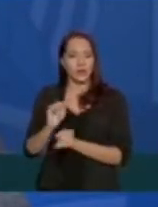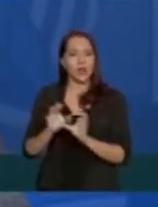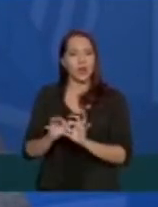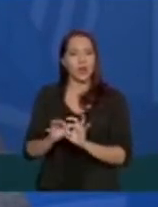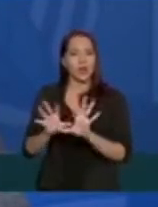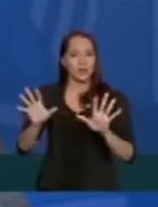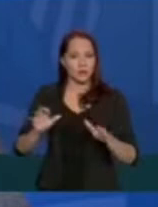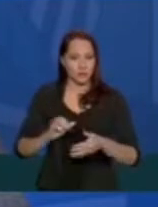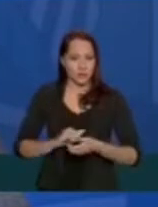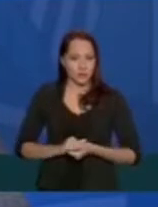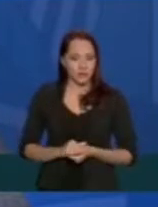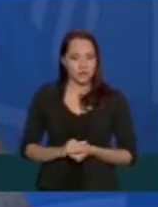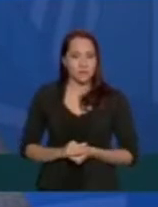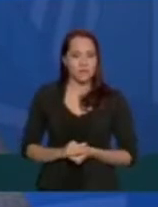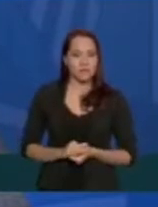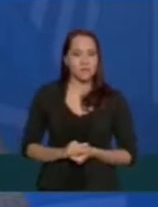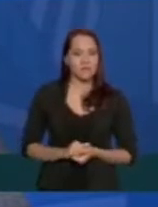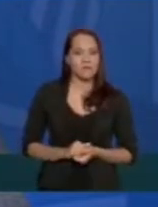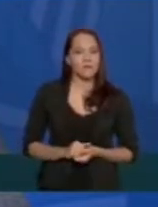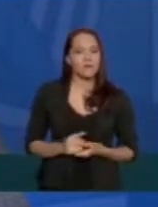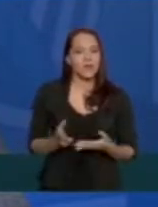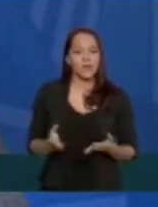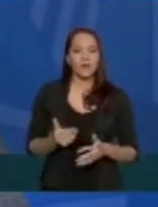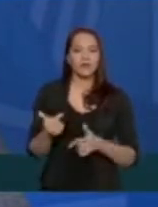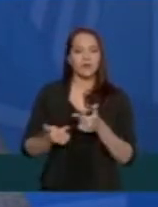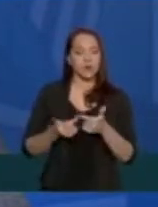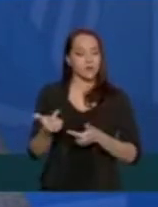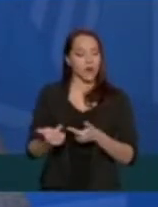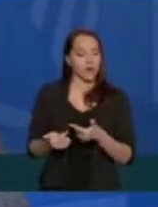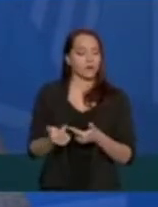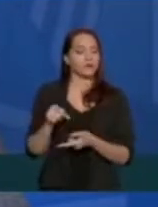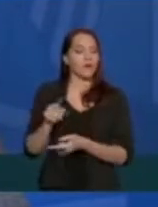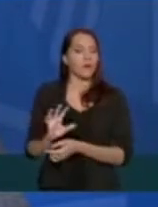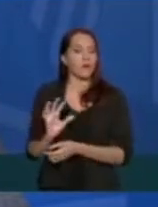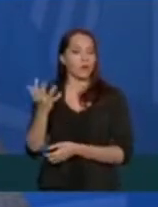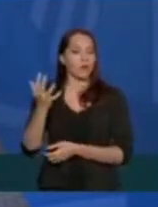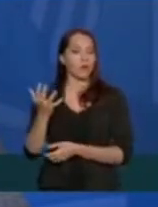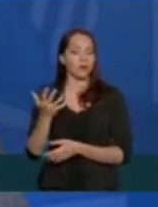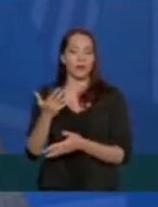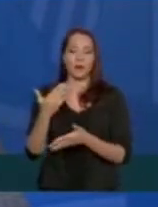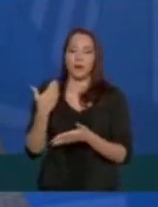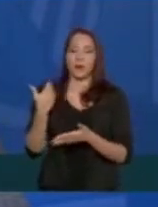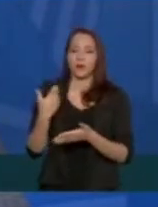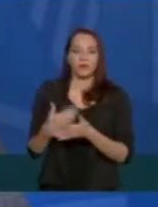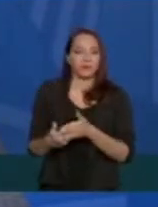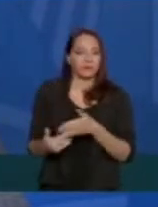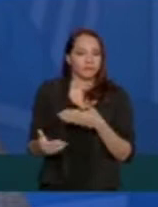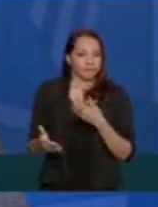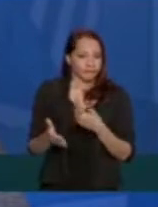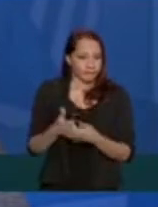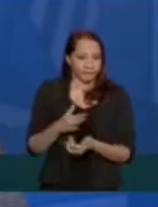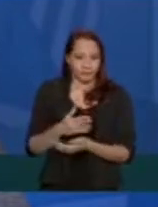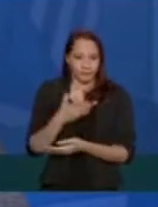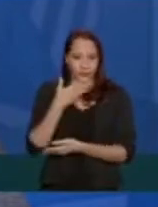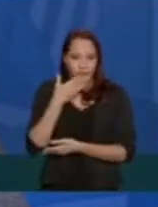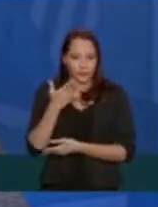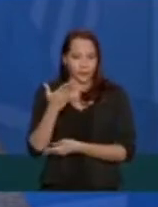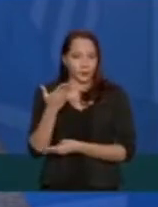Então, as operações, elas ocorrem sem qualquer